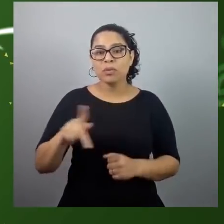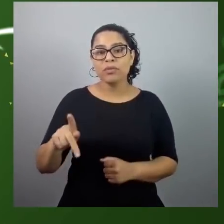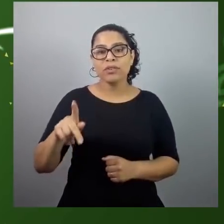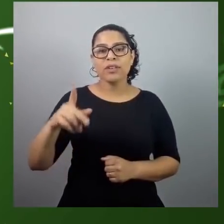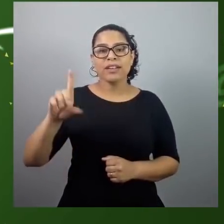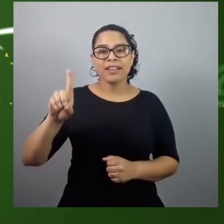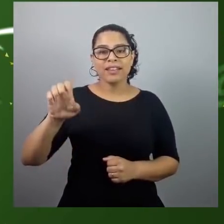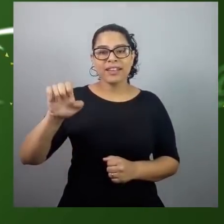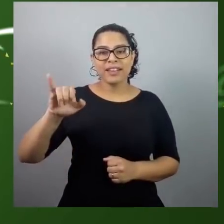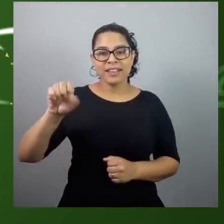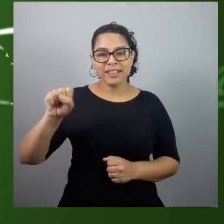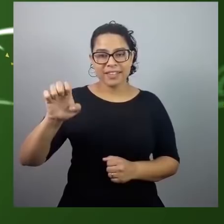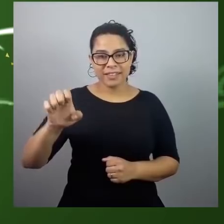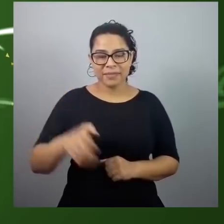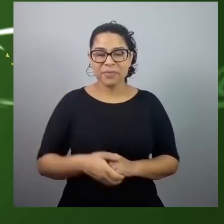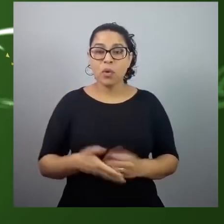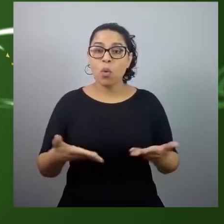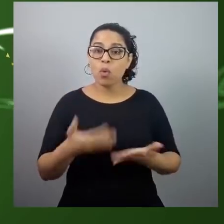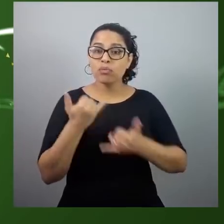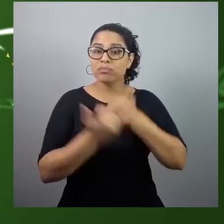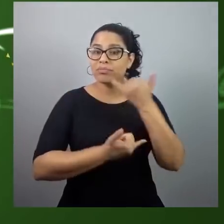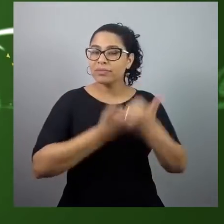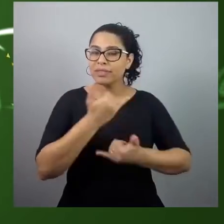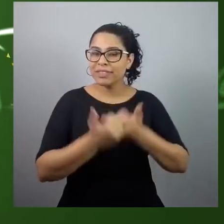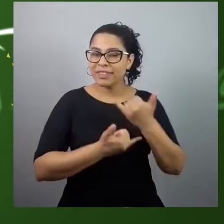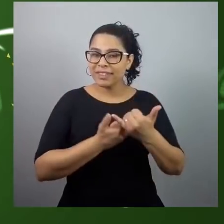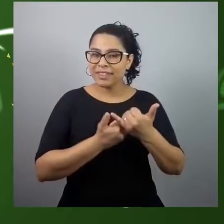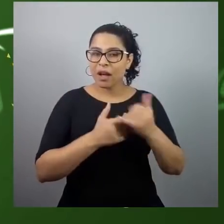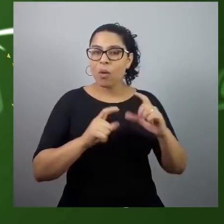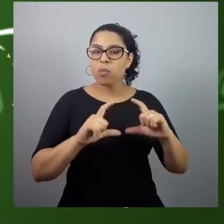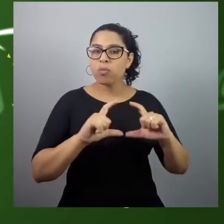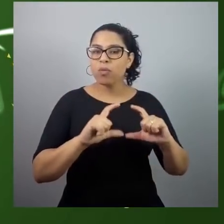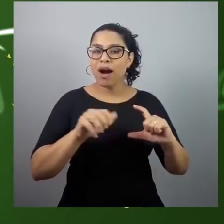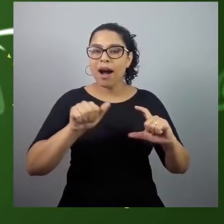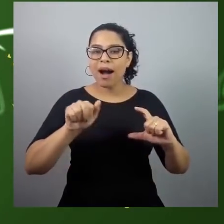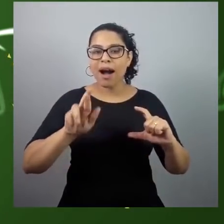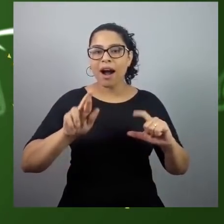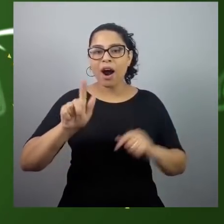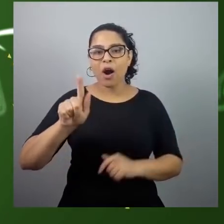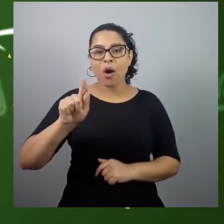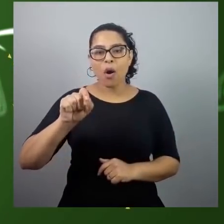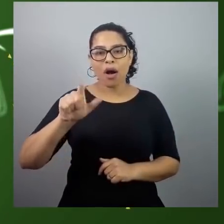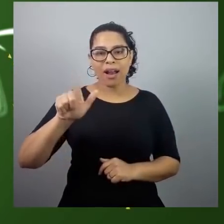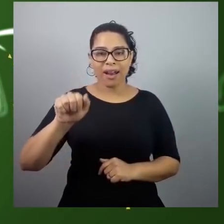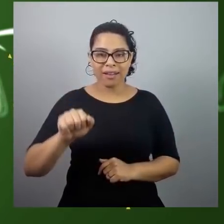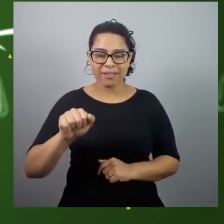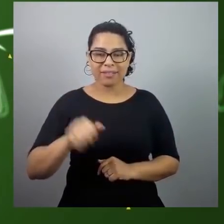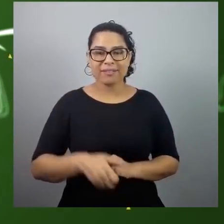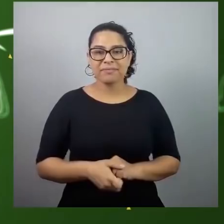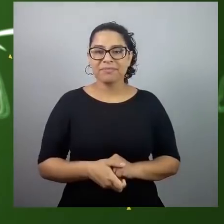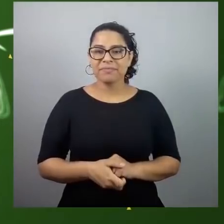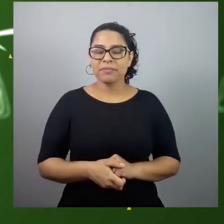hoje vamos brincar a brincadeira da argola, é a brincadeira de festa